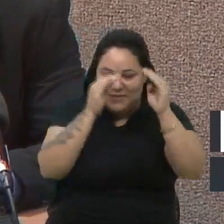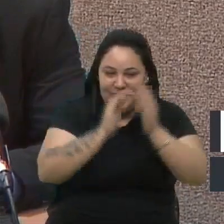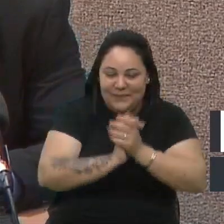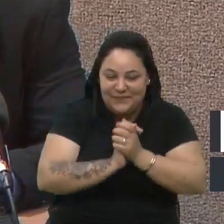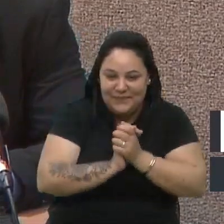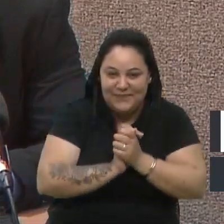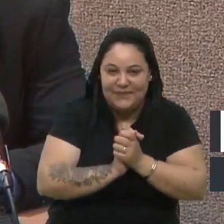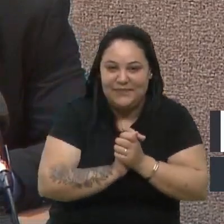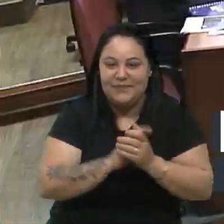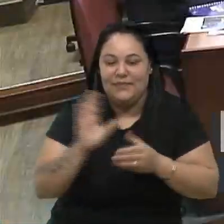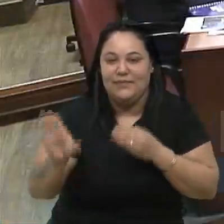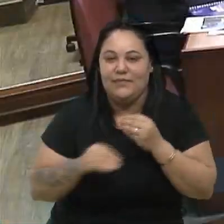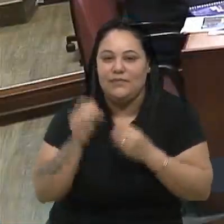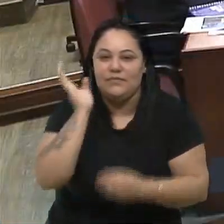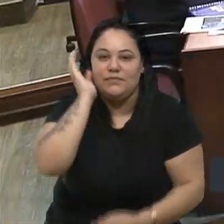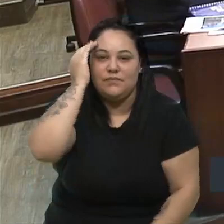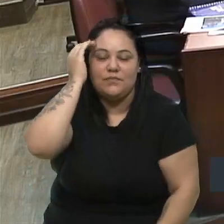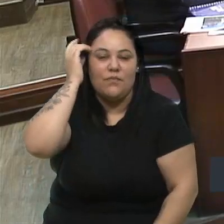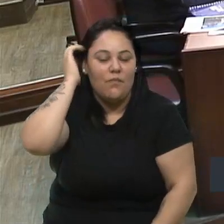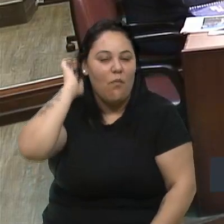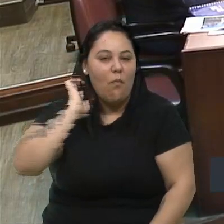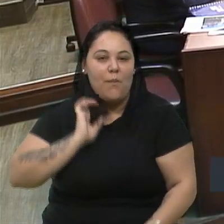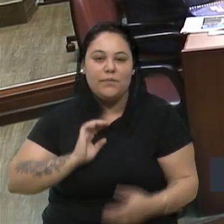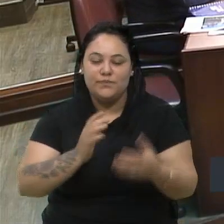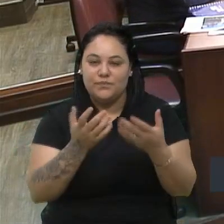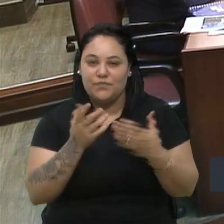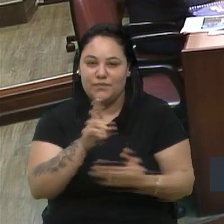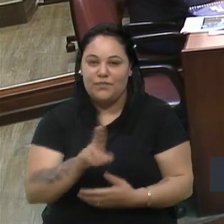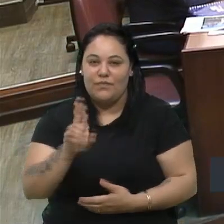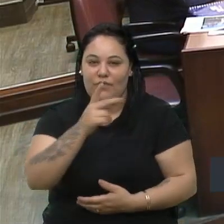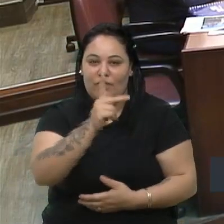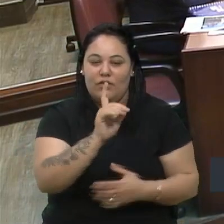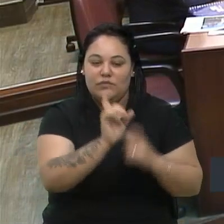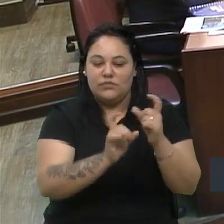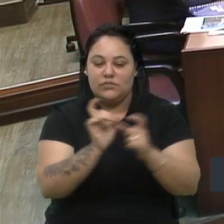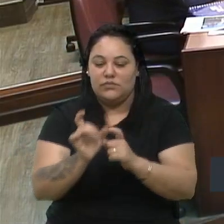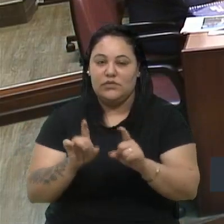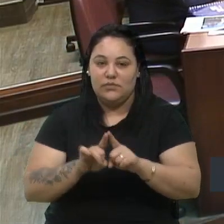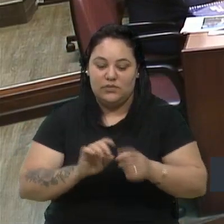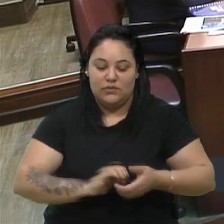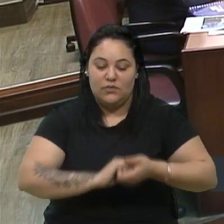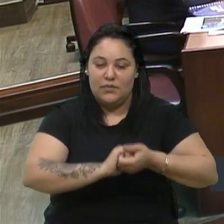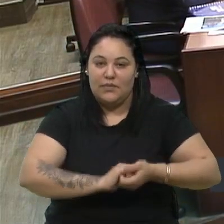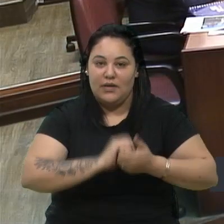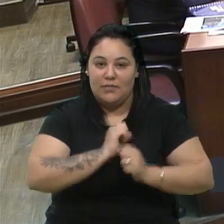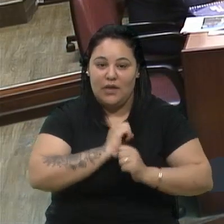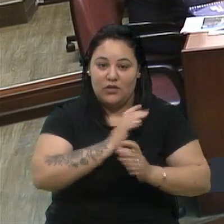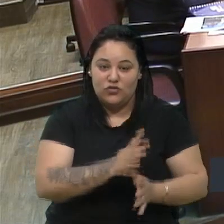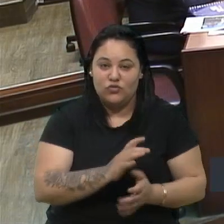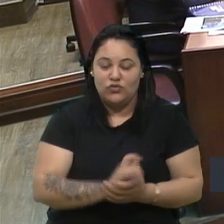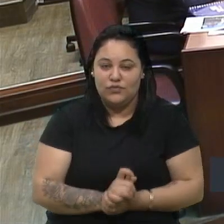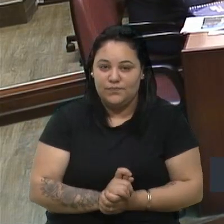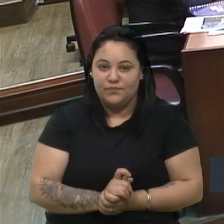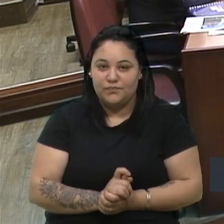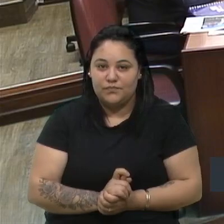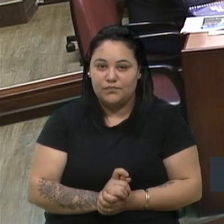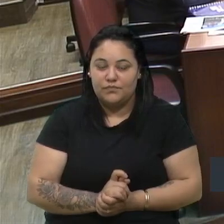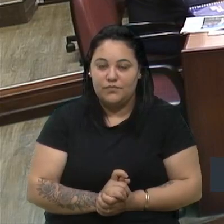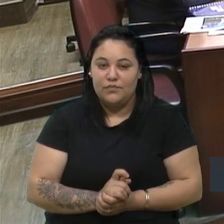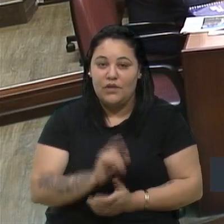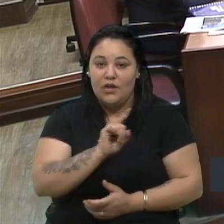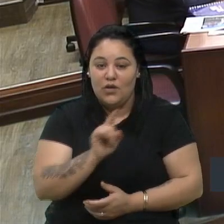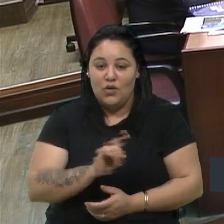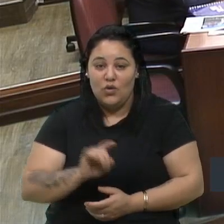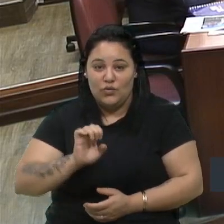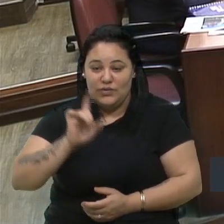Felipe. Vereador Alberto, quero referendar suas palavras e cumprimentar o vereador Cadori pela iniciativa. O Zé Teodoro, sem dúvida nenhuma, merece o